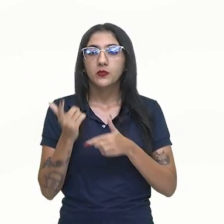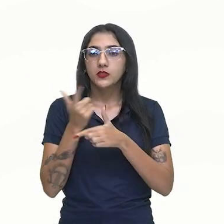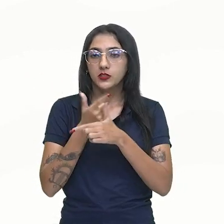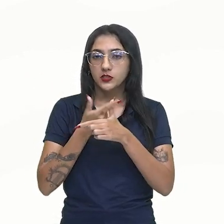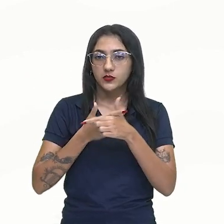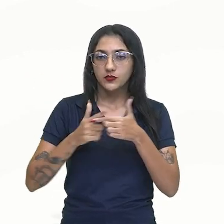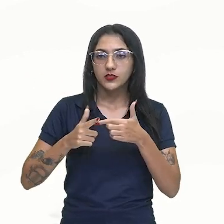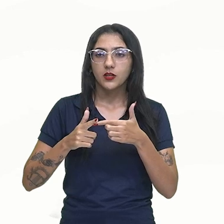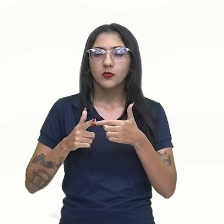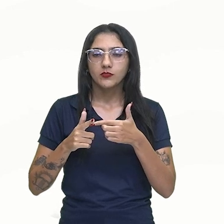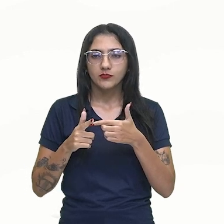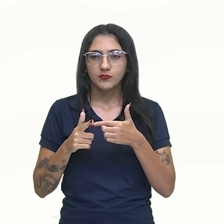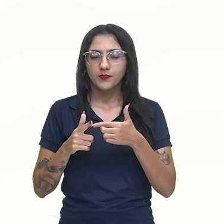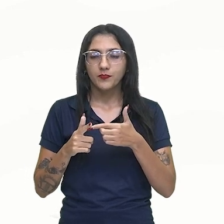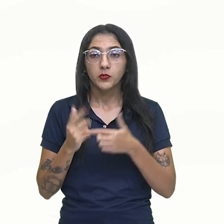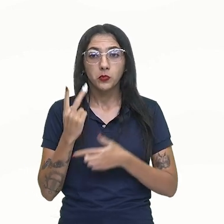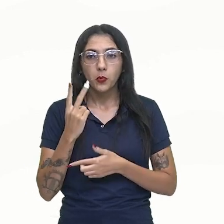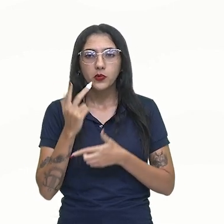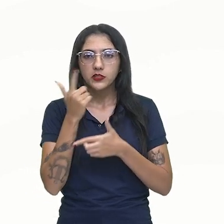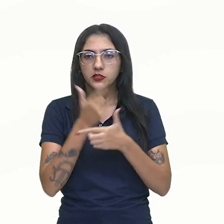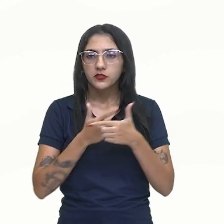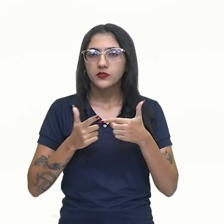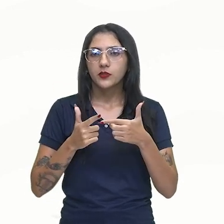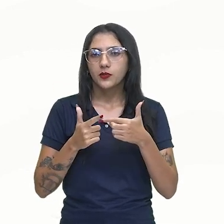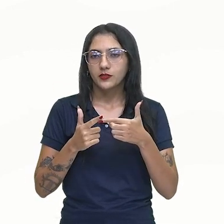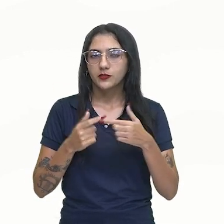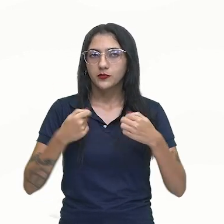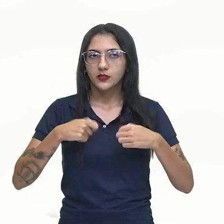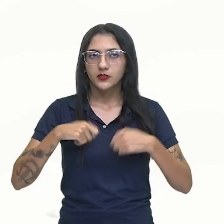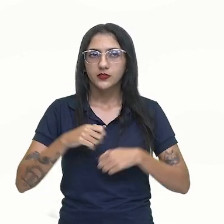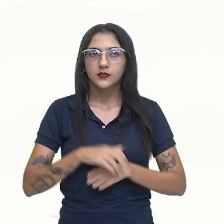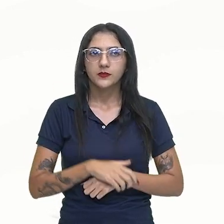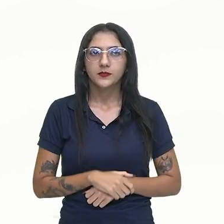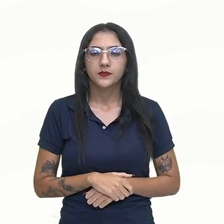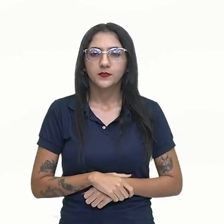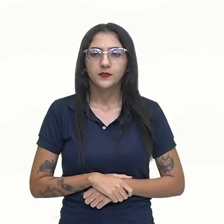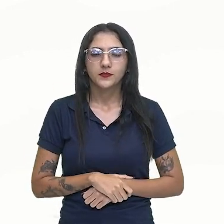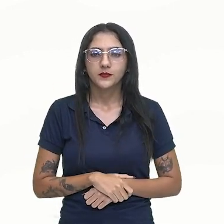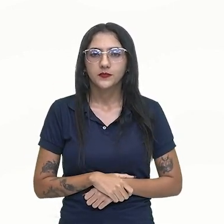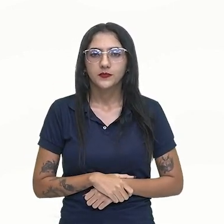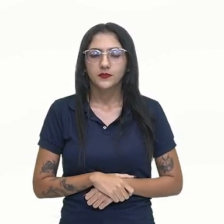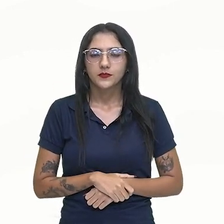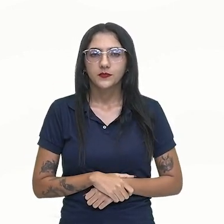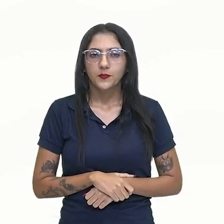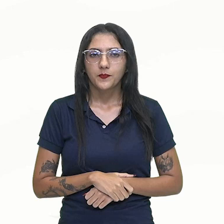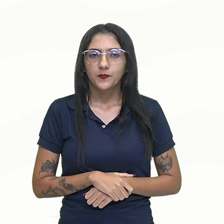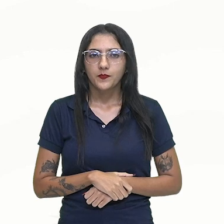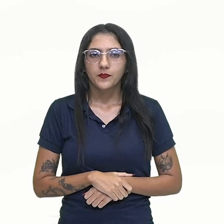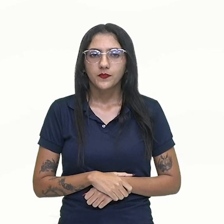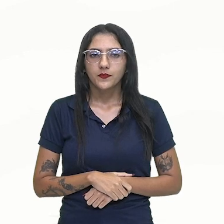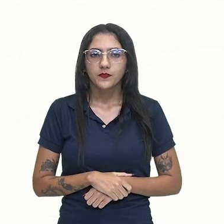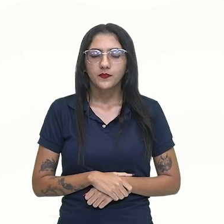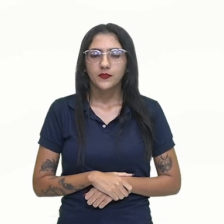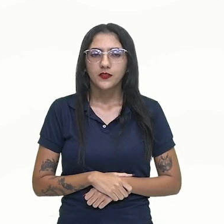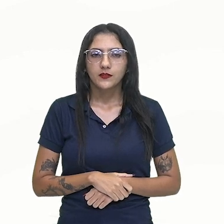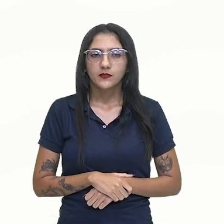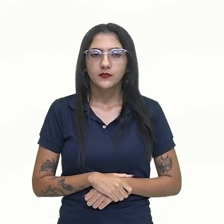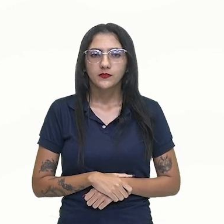100, 2 divisões por 100. Então na letra B,